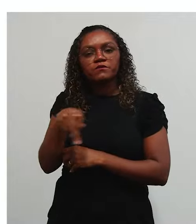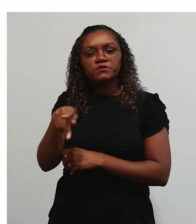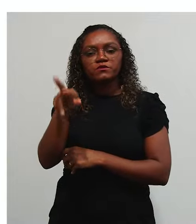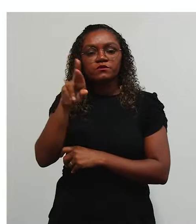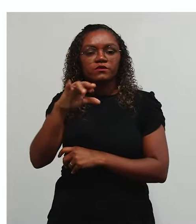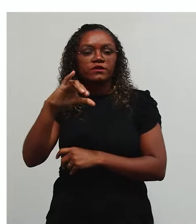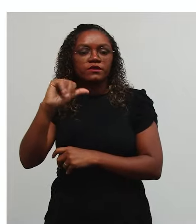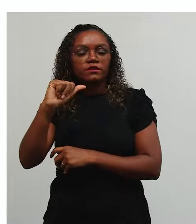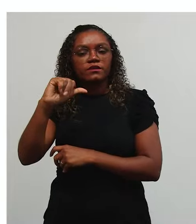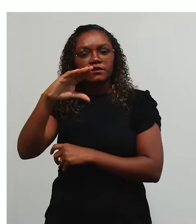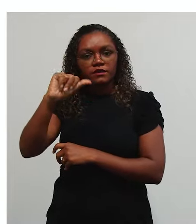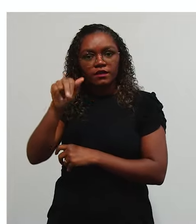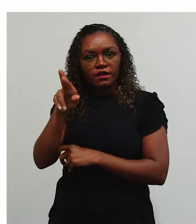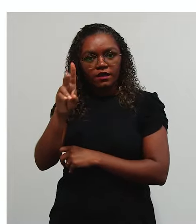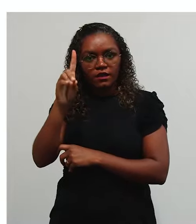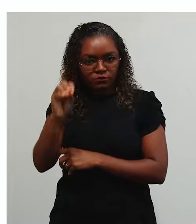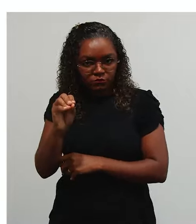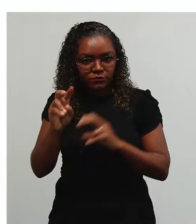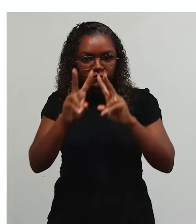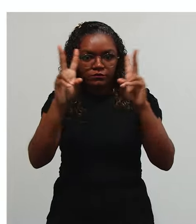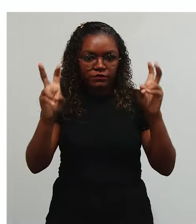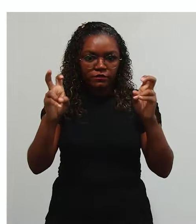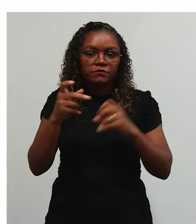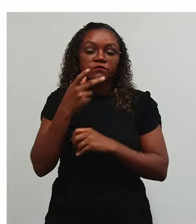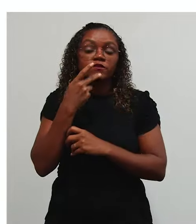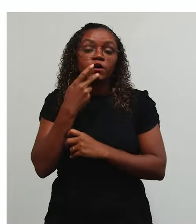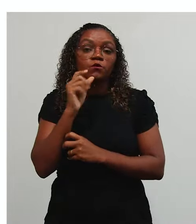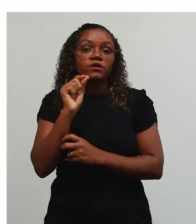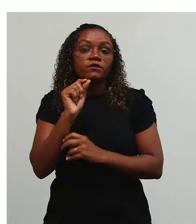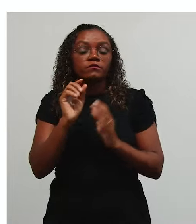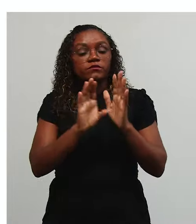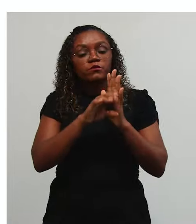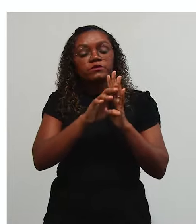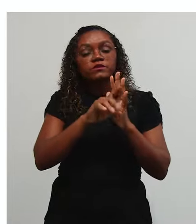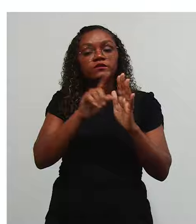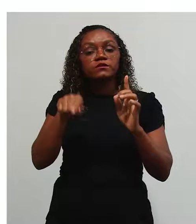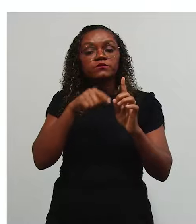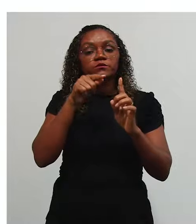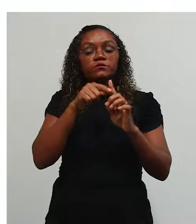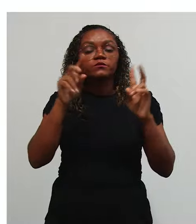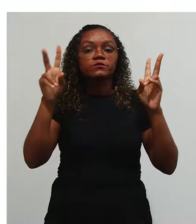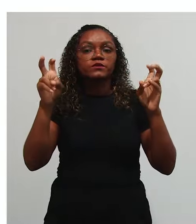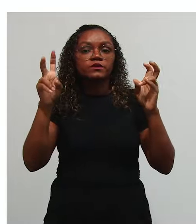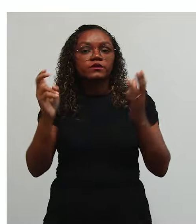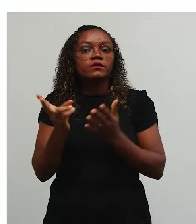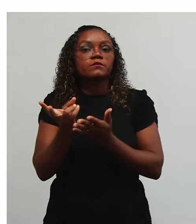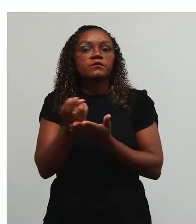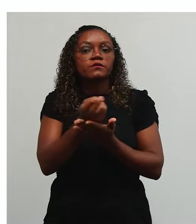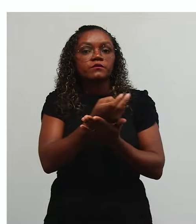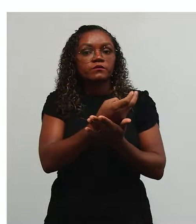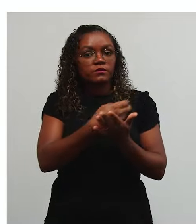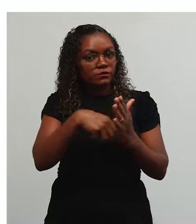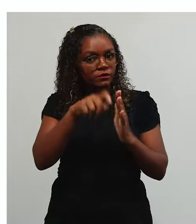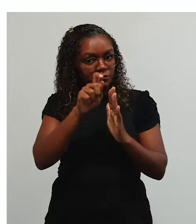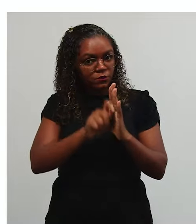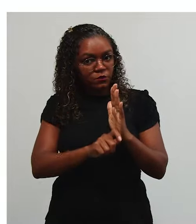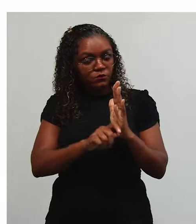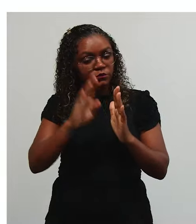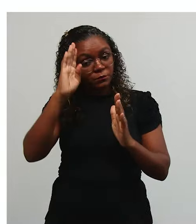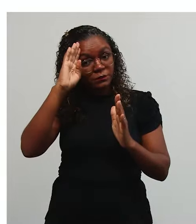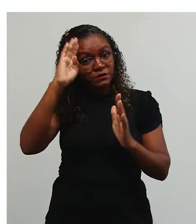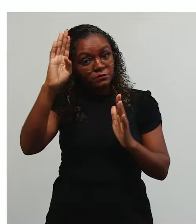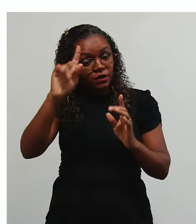Alexandre que diz que a finalidade primeira do tributo existem outras Tá mas a finalidade principal